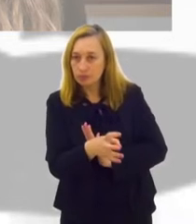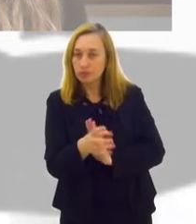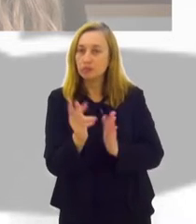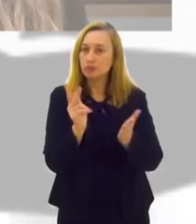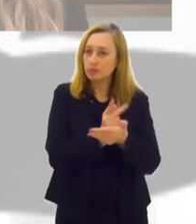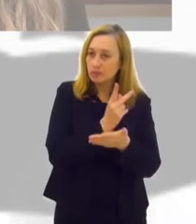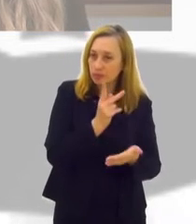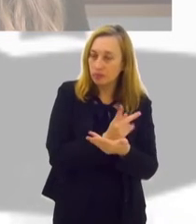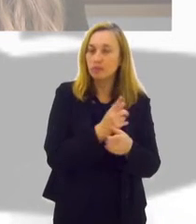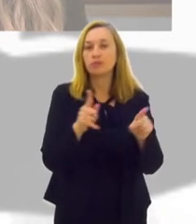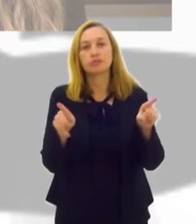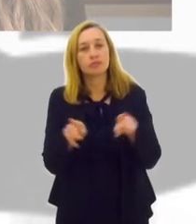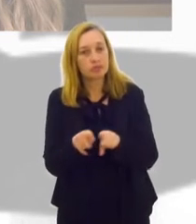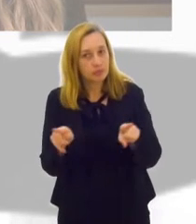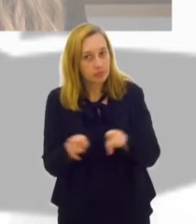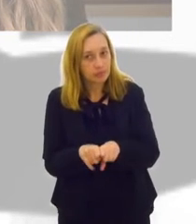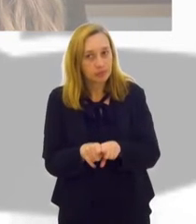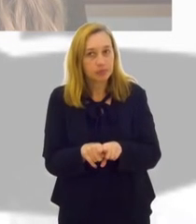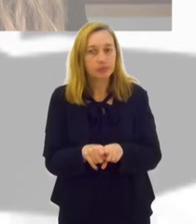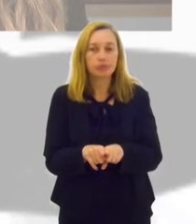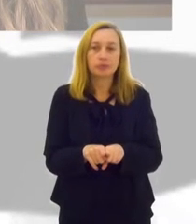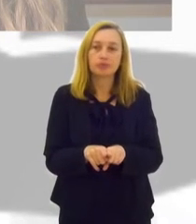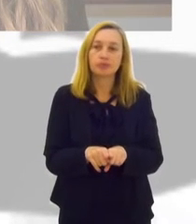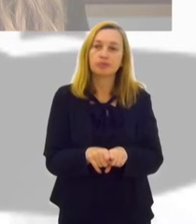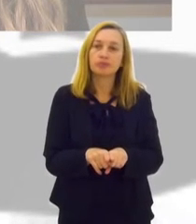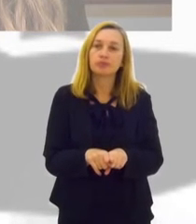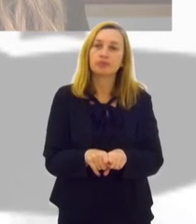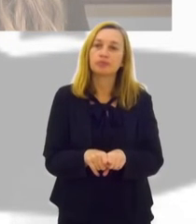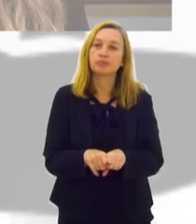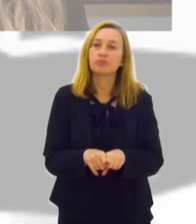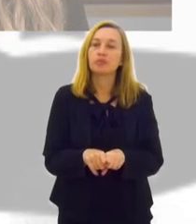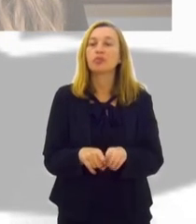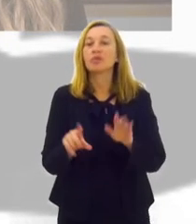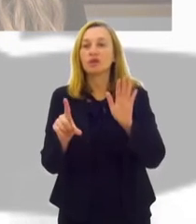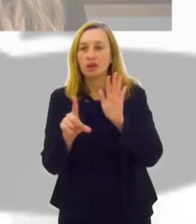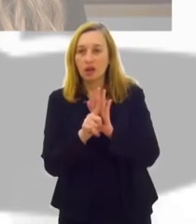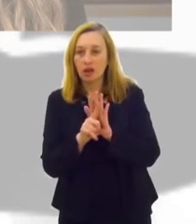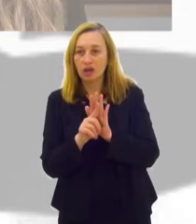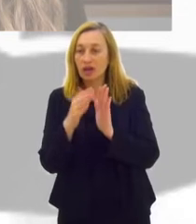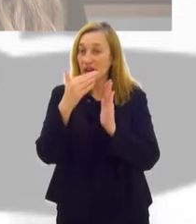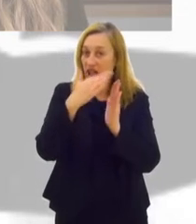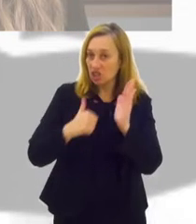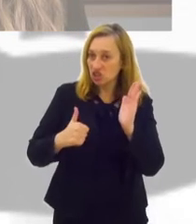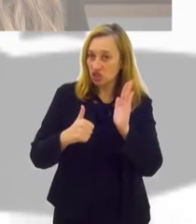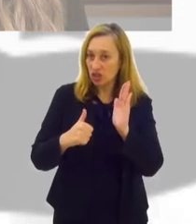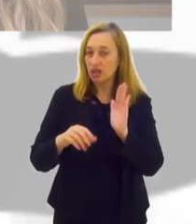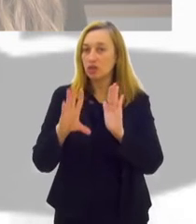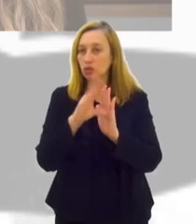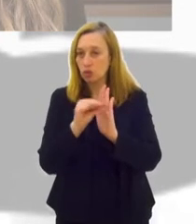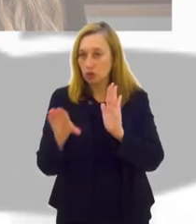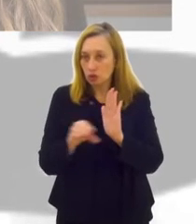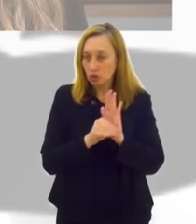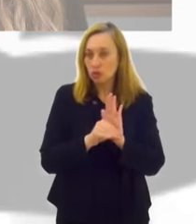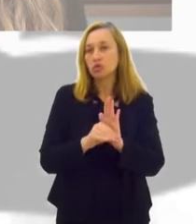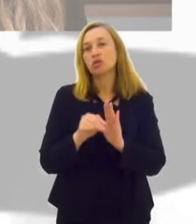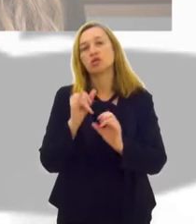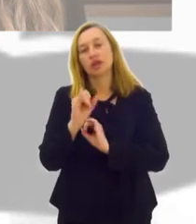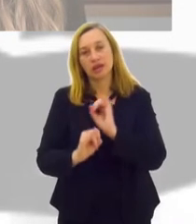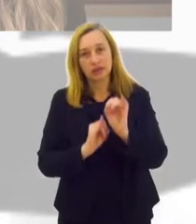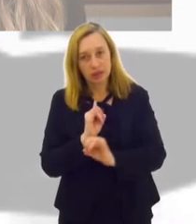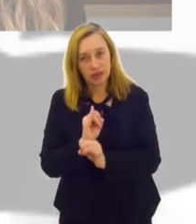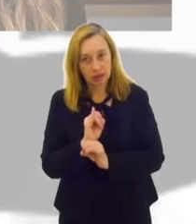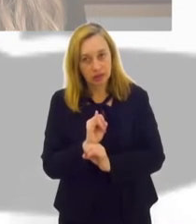ofensivo, um conteúdo irregular, também é prevista na legislação a retirada desse conteúdo